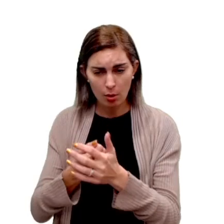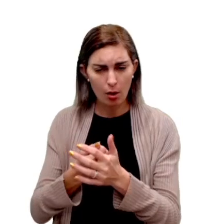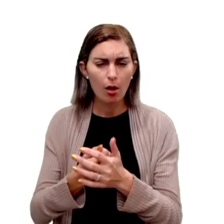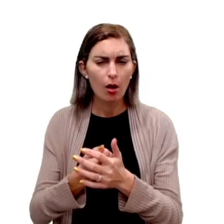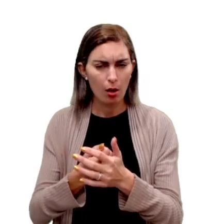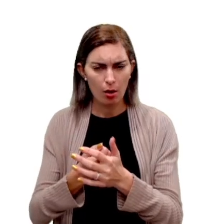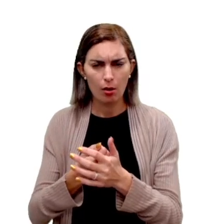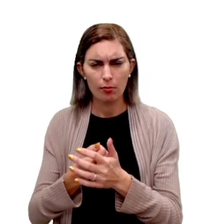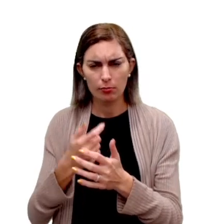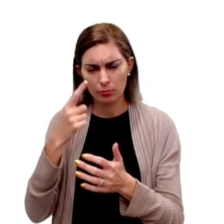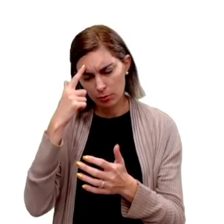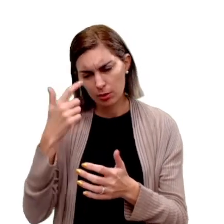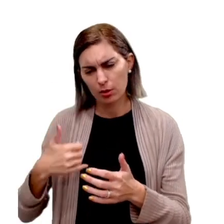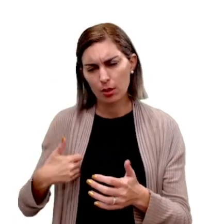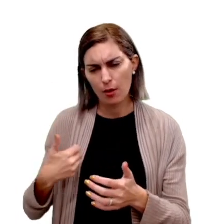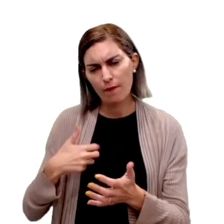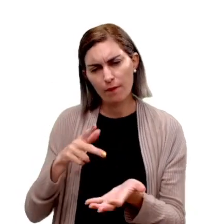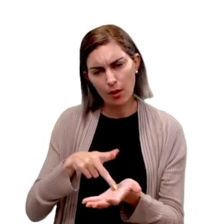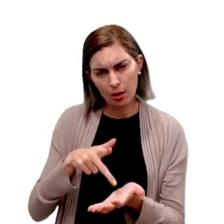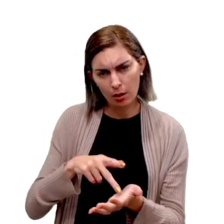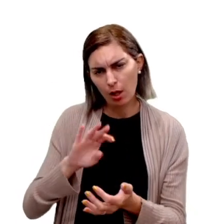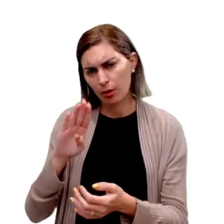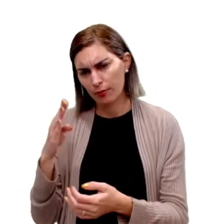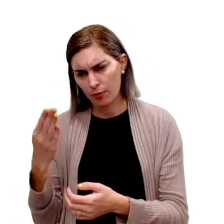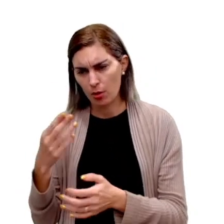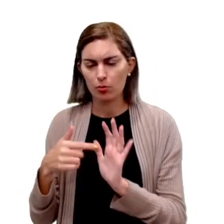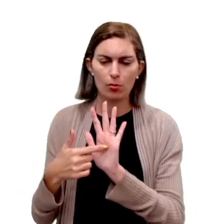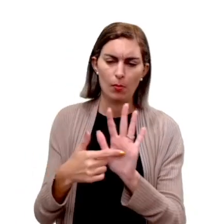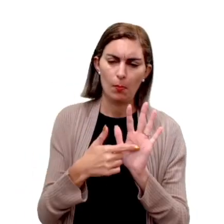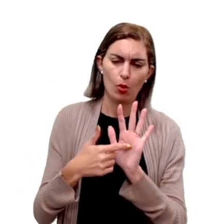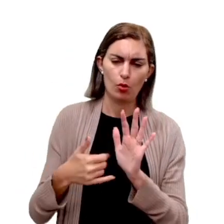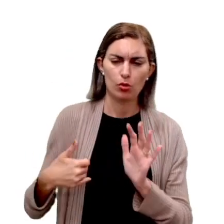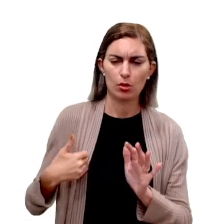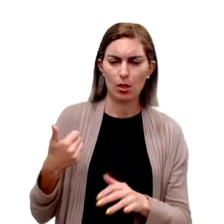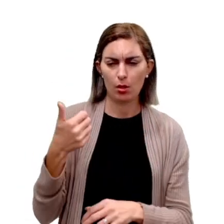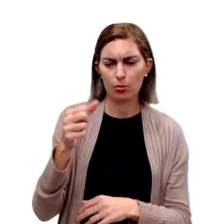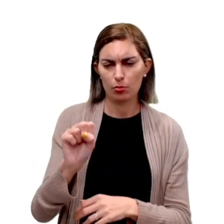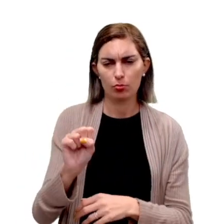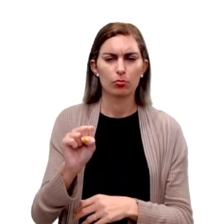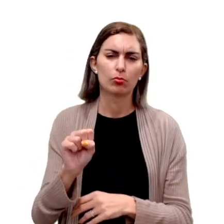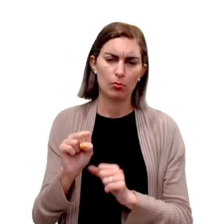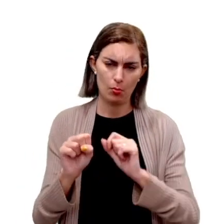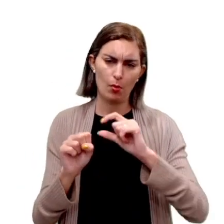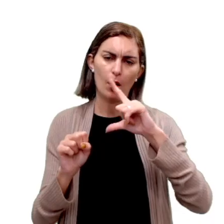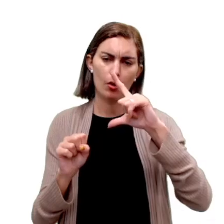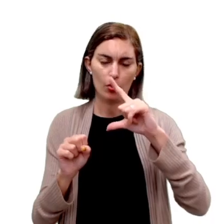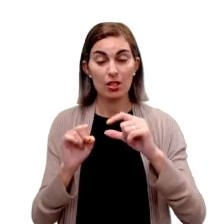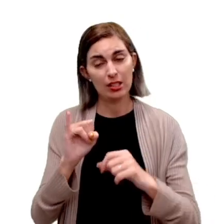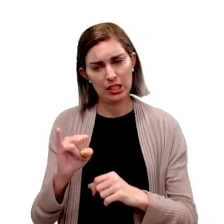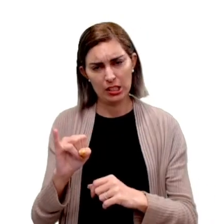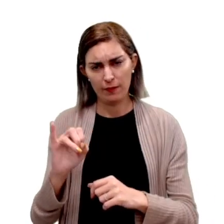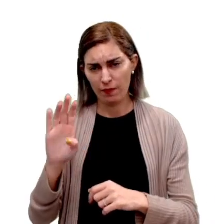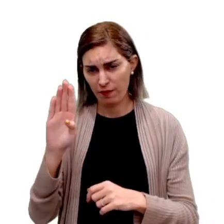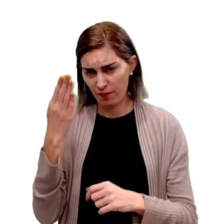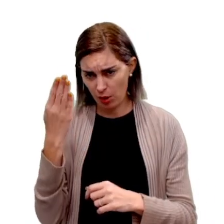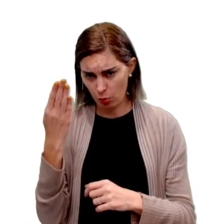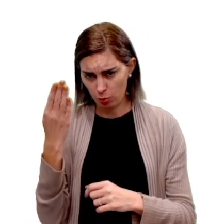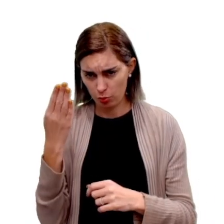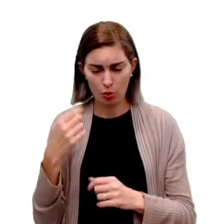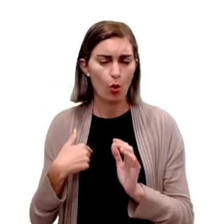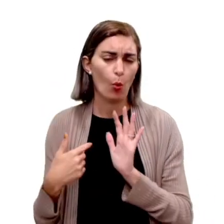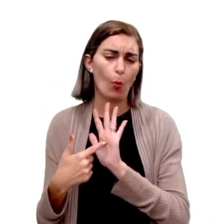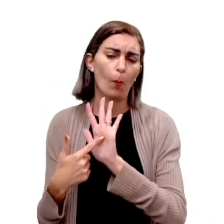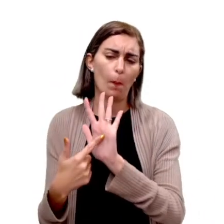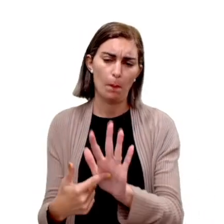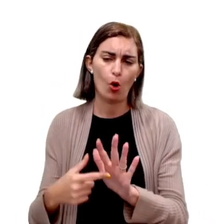maior do que 18, se for verdadeiro, ele mostra a maioridade e finaliza o programa. Se for falso, eu